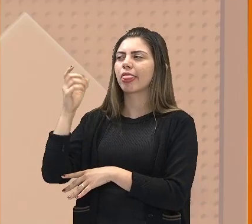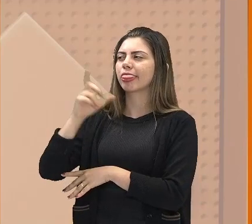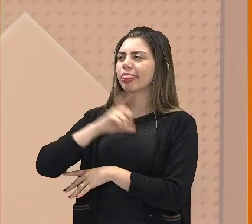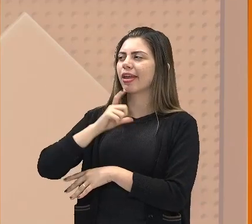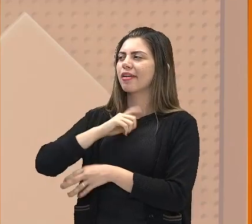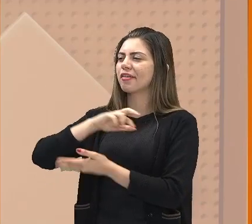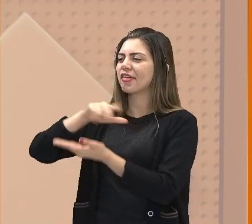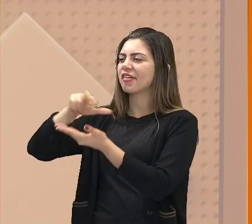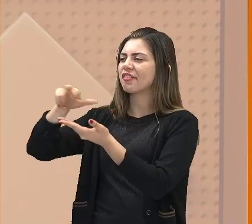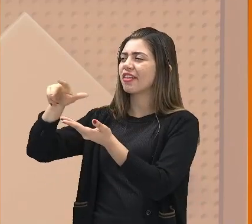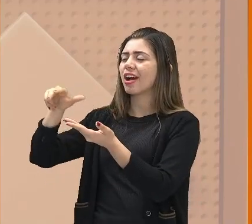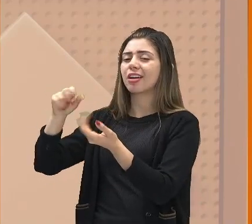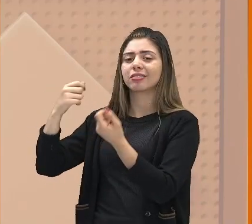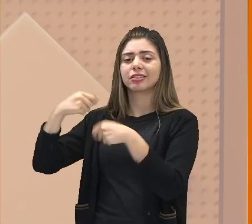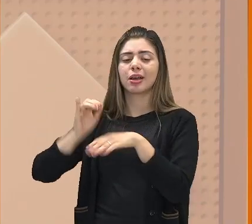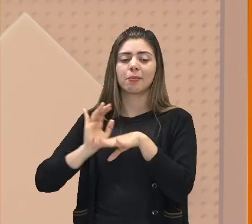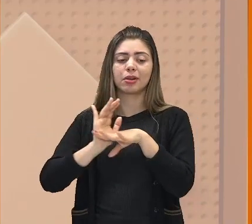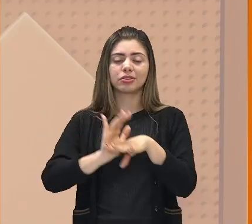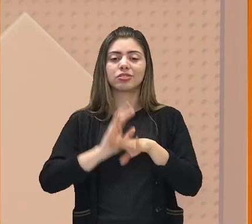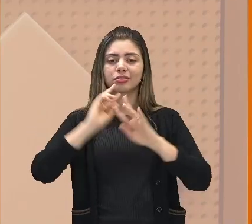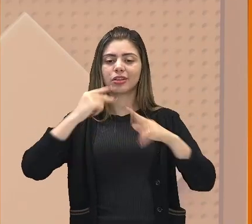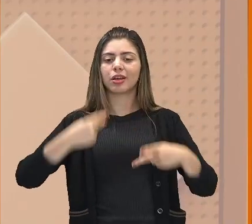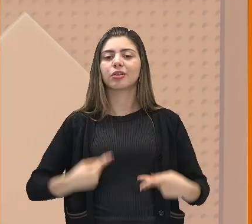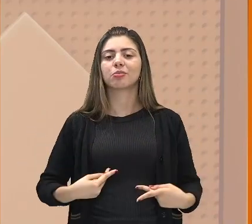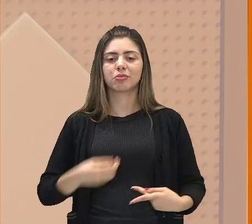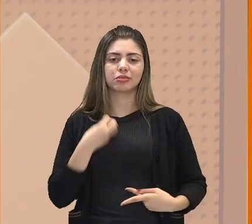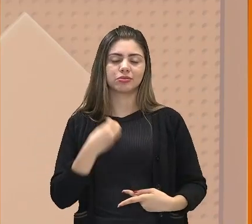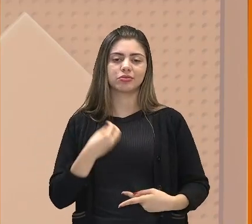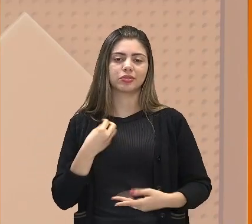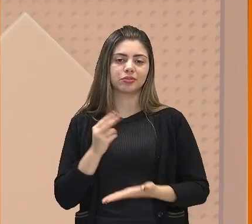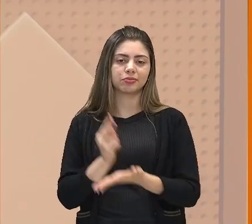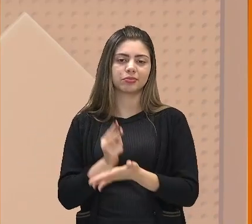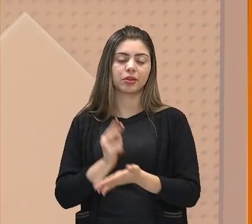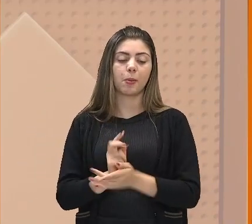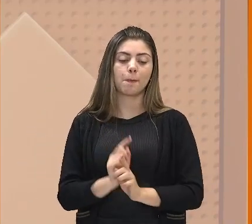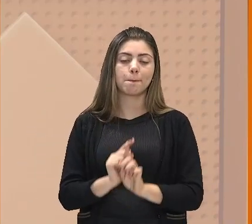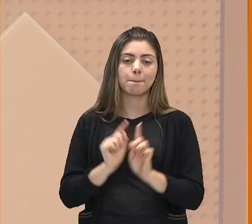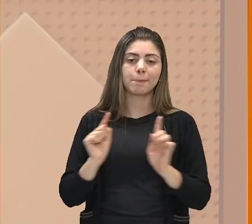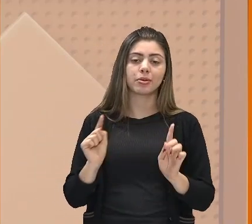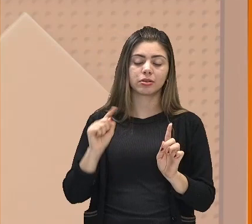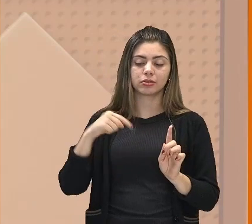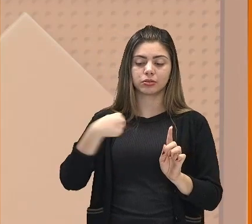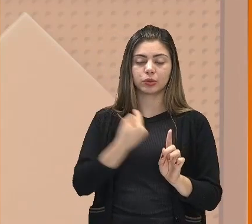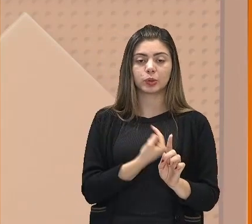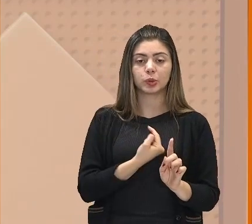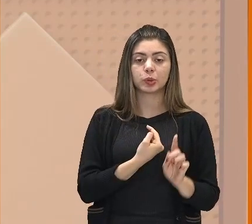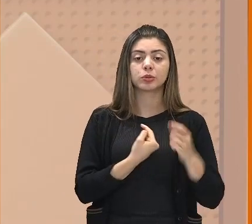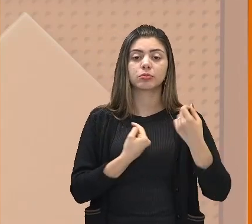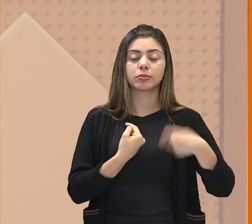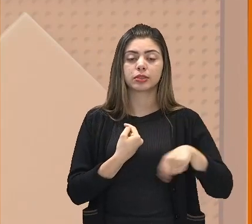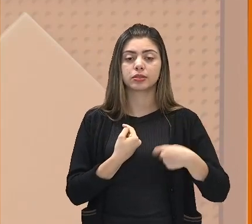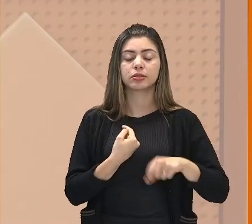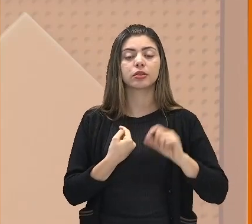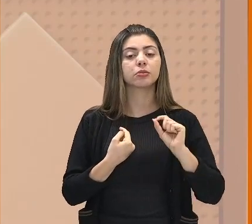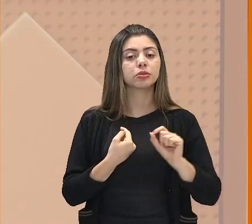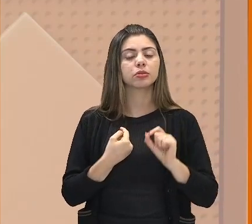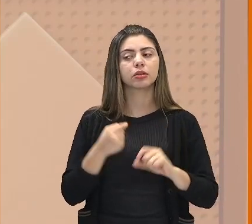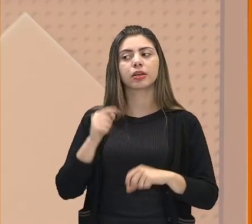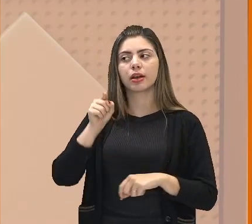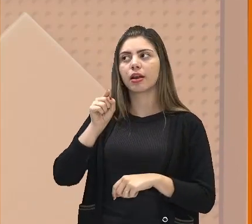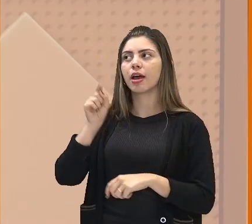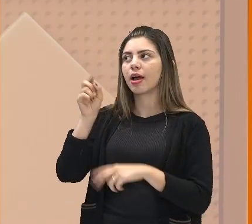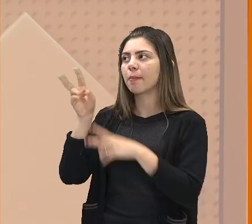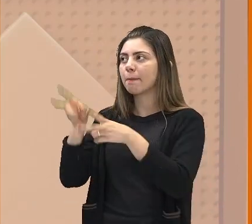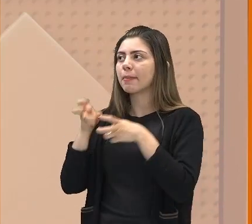recursos para a sobrevivência dos seres humanos. Porém, é necessário que nós saibamos utilizar esses